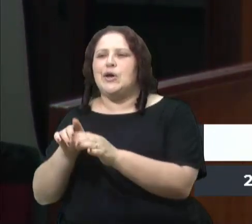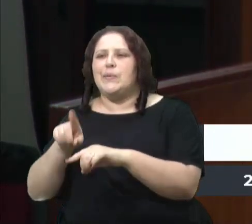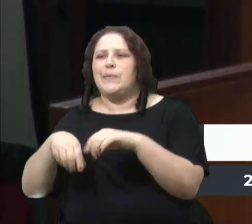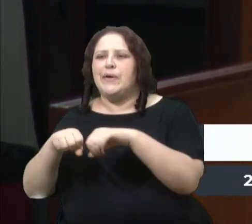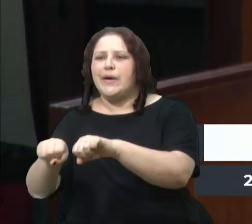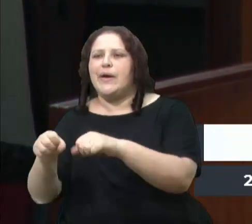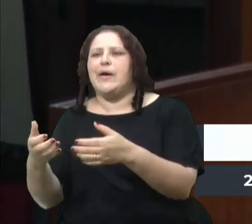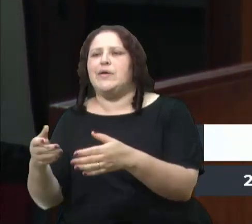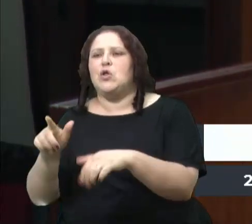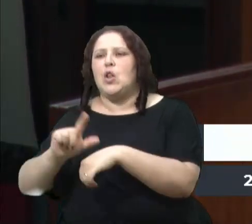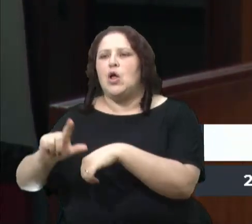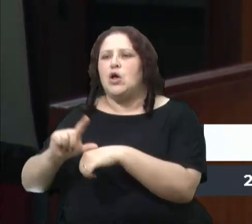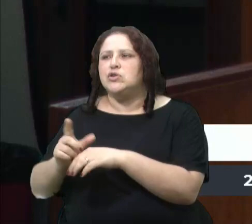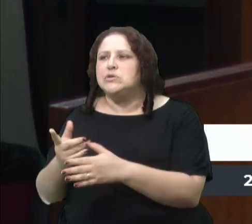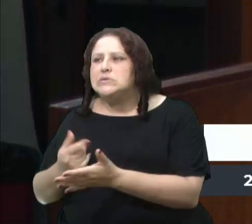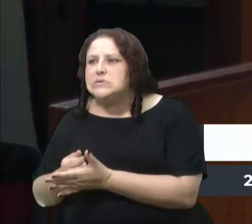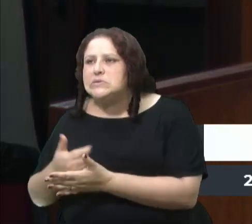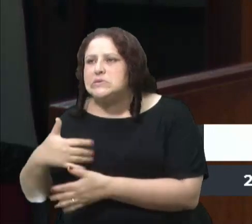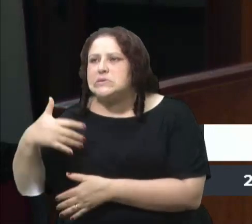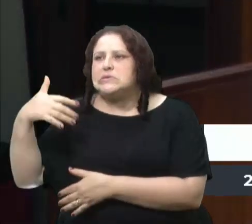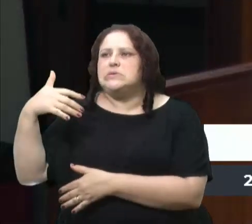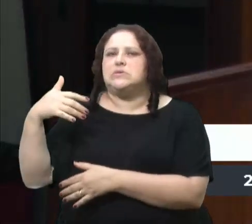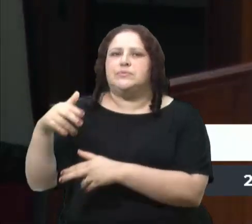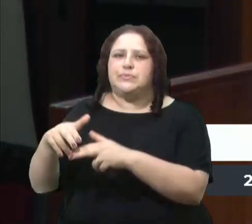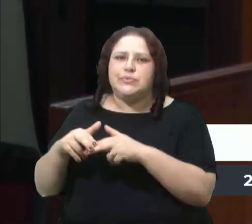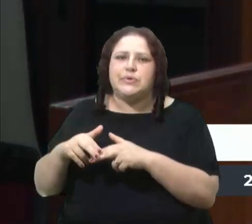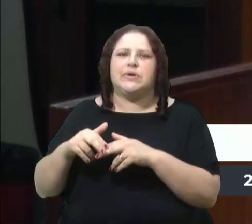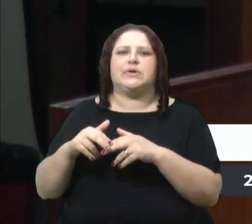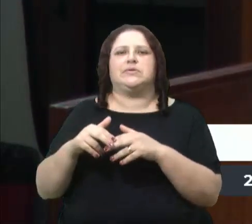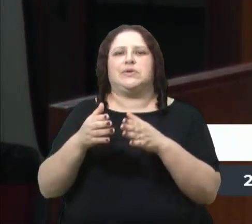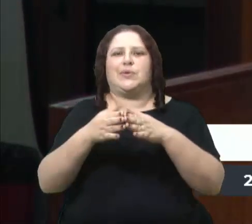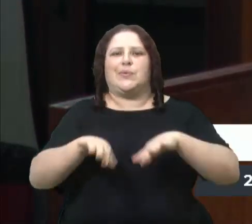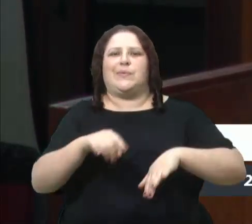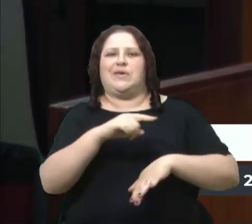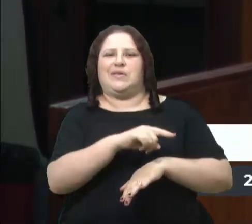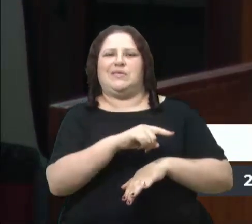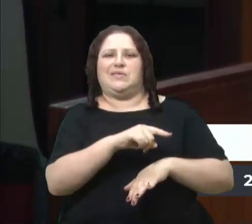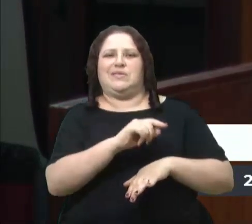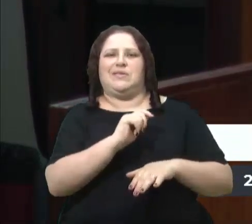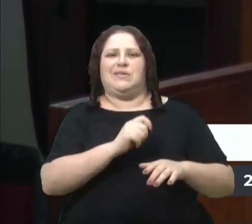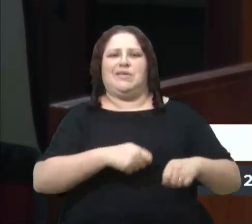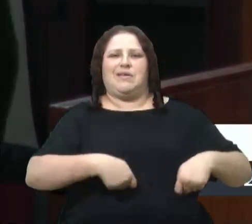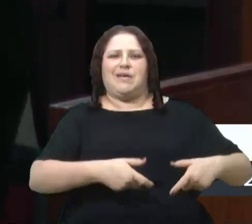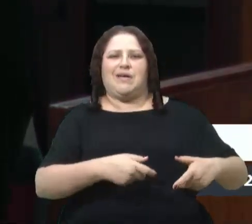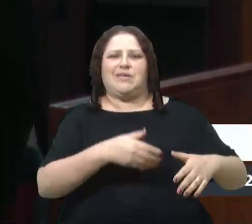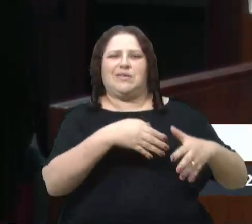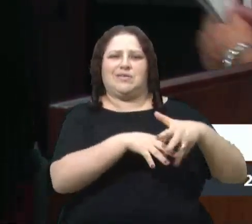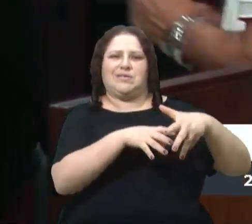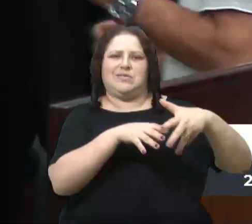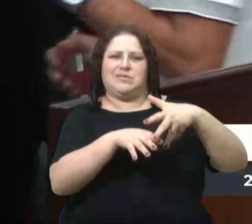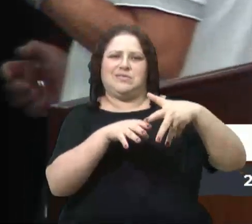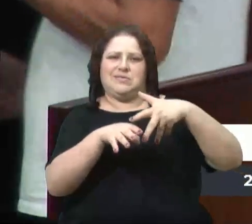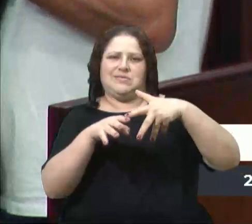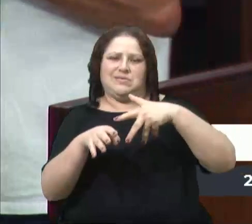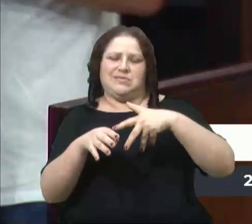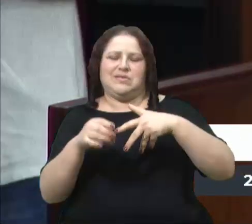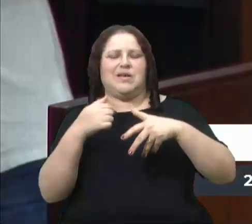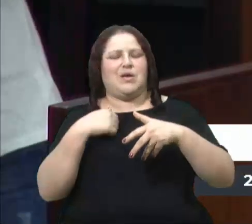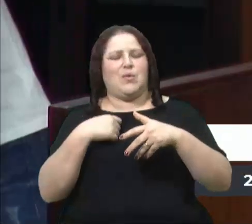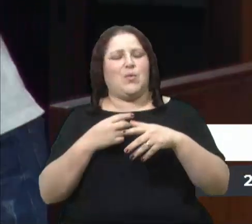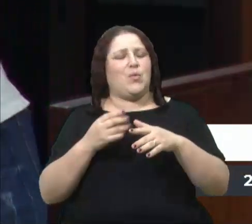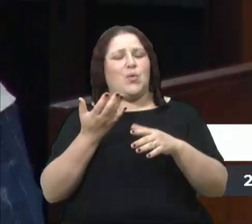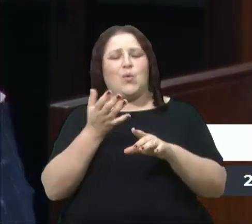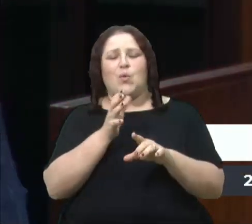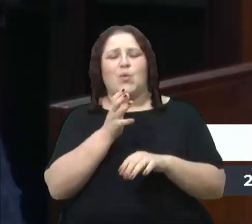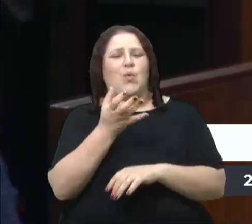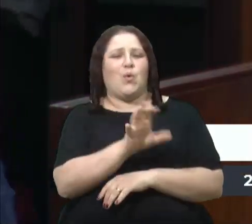aqui tentando, que o governo não faça um pedágio de arrecadação. Pedágio arrecadatório eu sempre fui contrário.